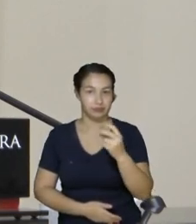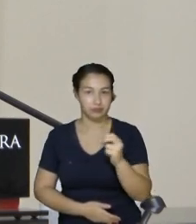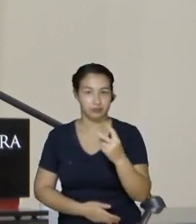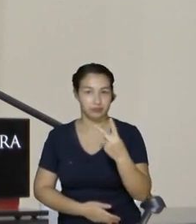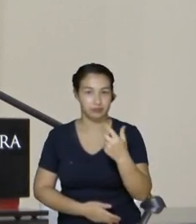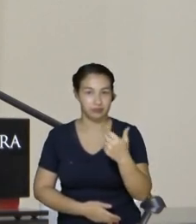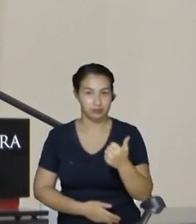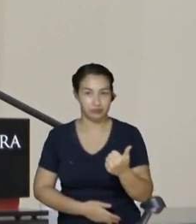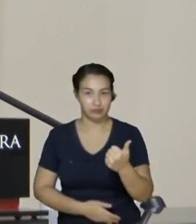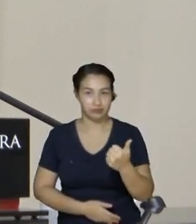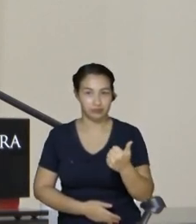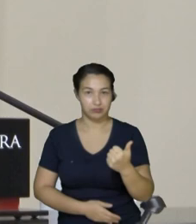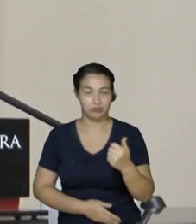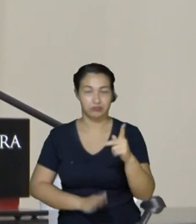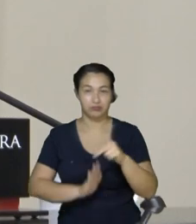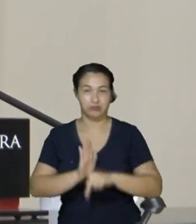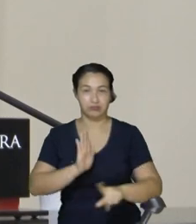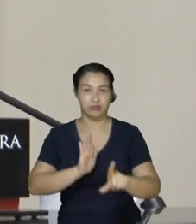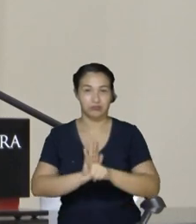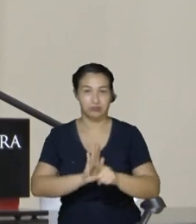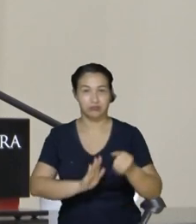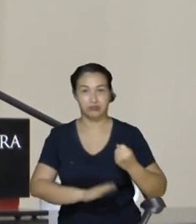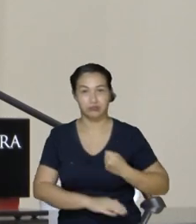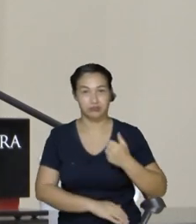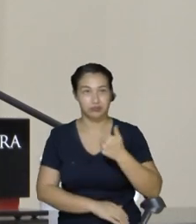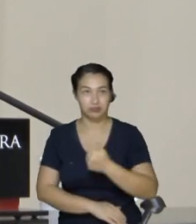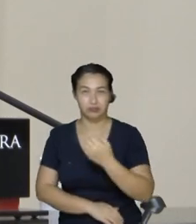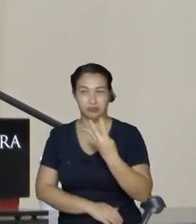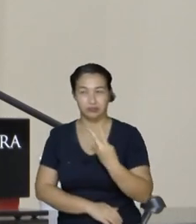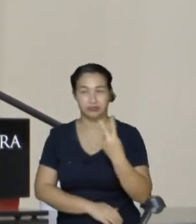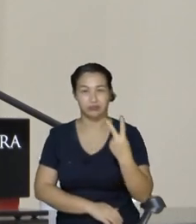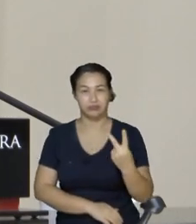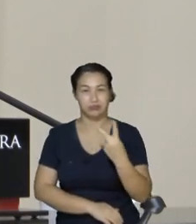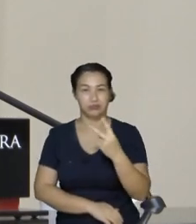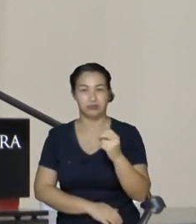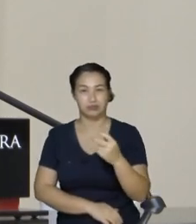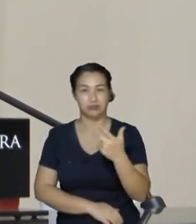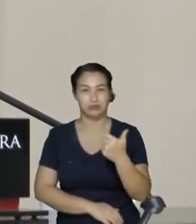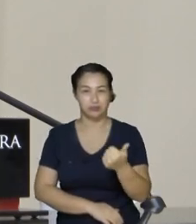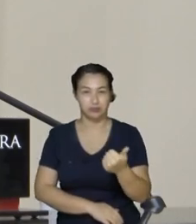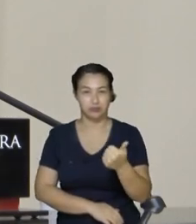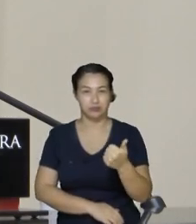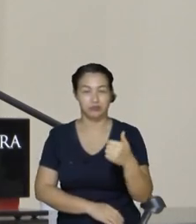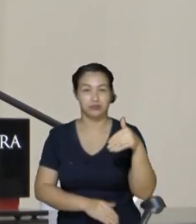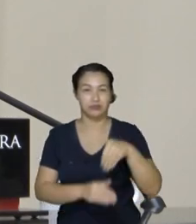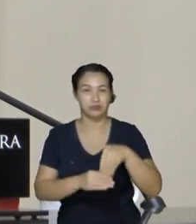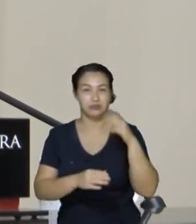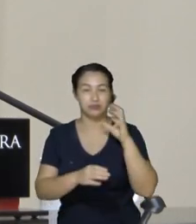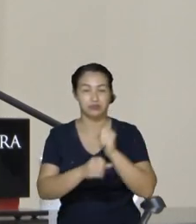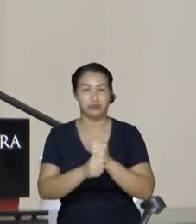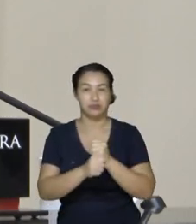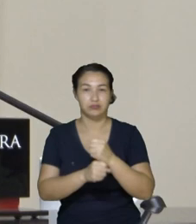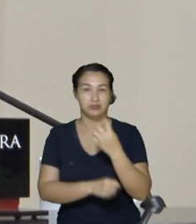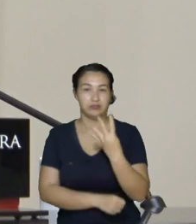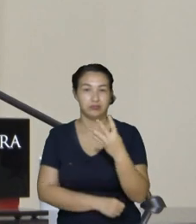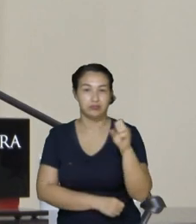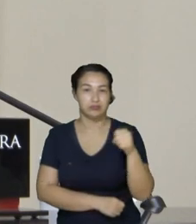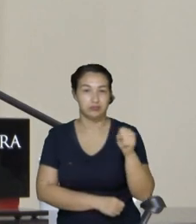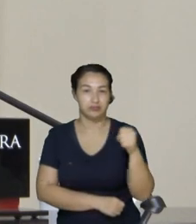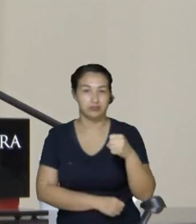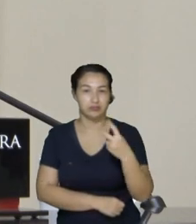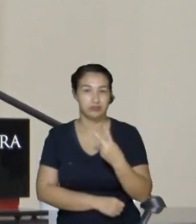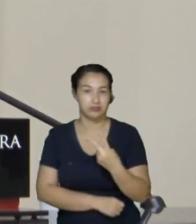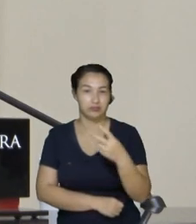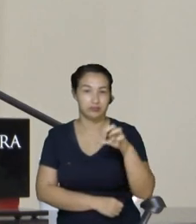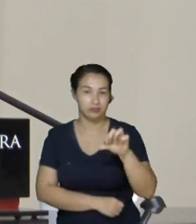864-2021, aposto ao projeto de lei número 142-2021, com a seguinte votação: 4 votos sim,